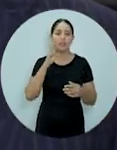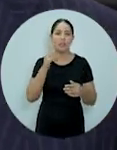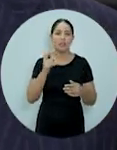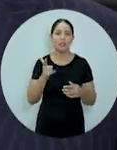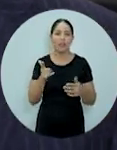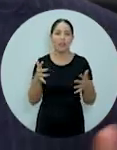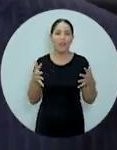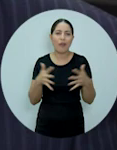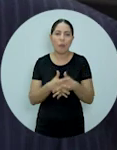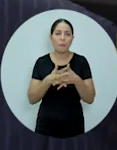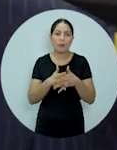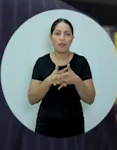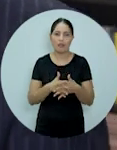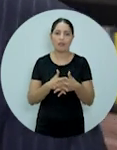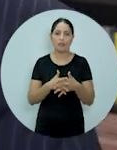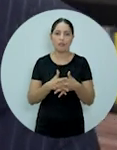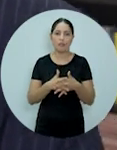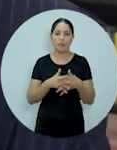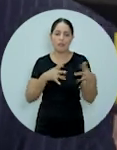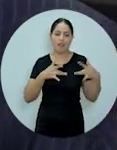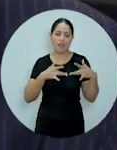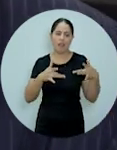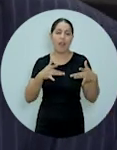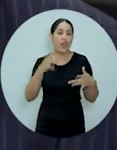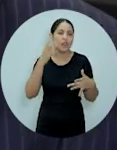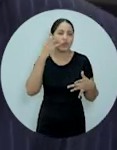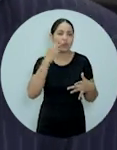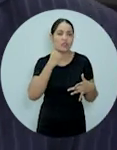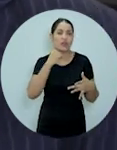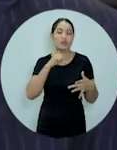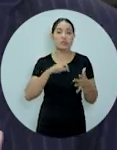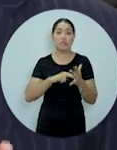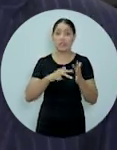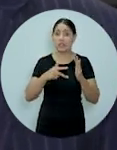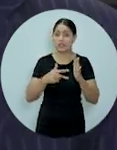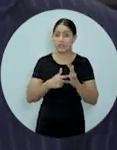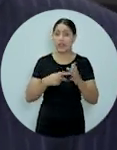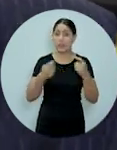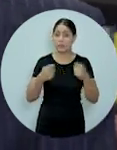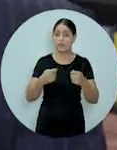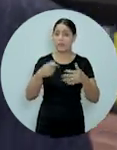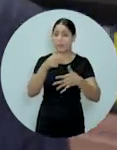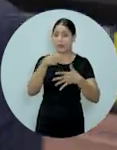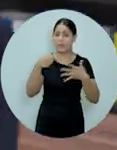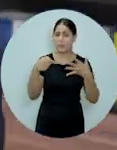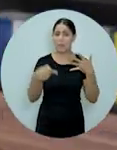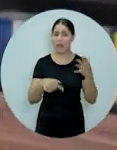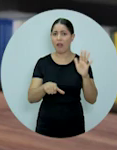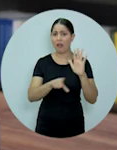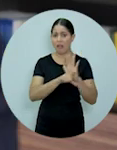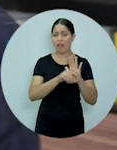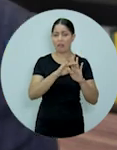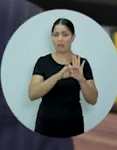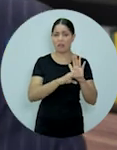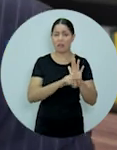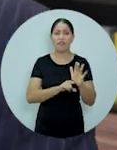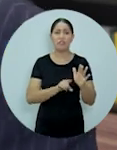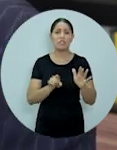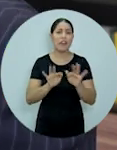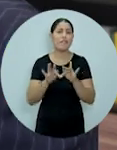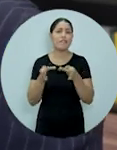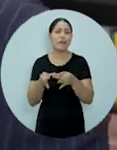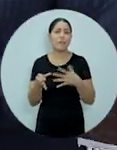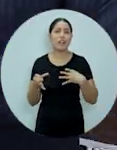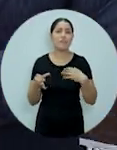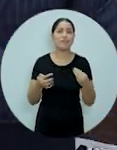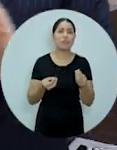Não tem nenhuma complicação. Esse ato de adoção é só submeter-se aos critérios. Se você programa na sua família um filho, o que é que